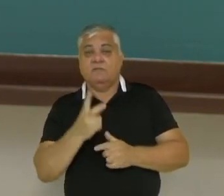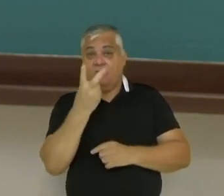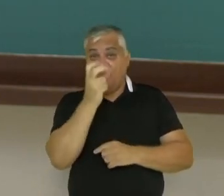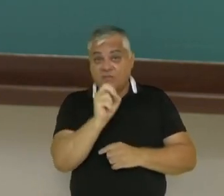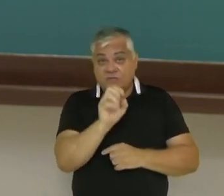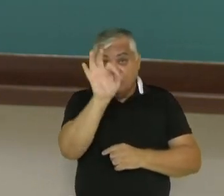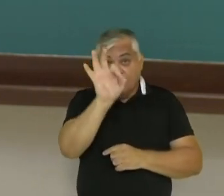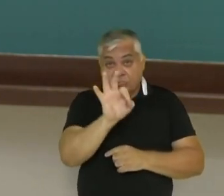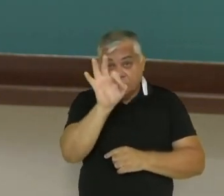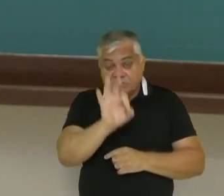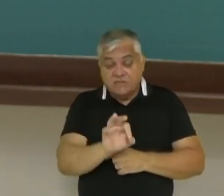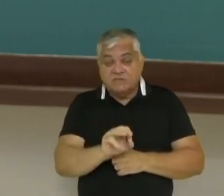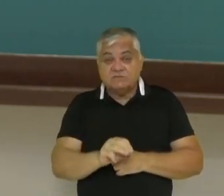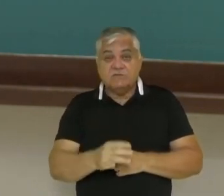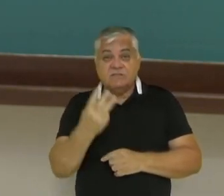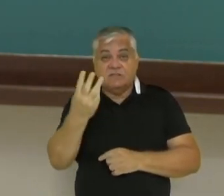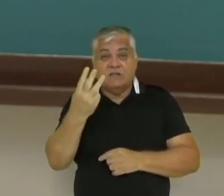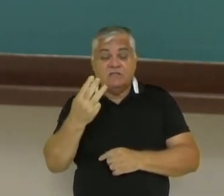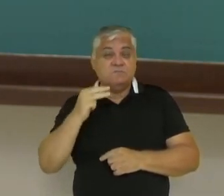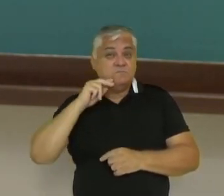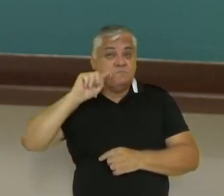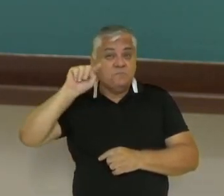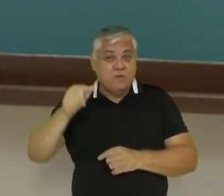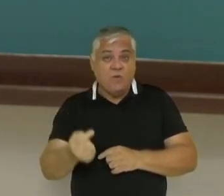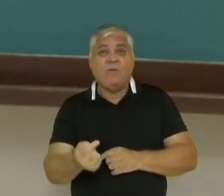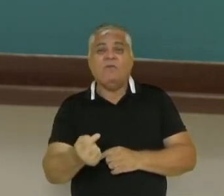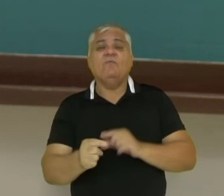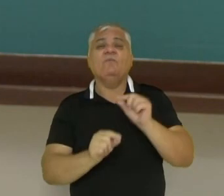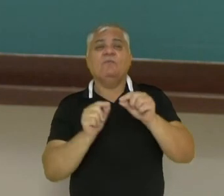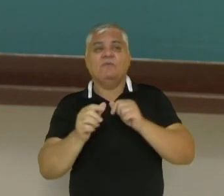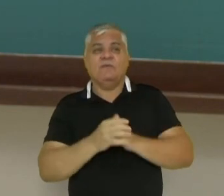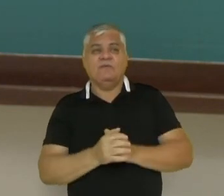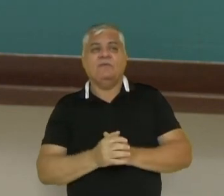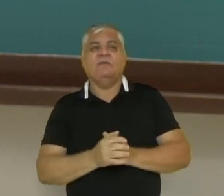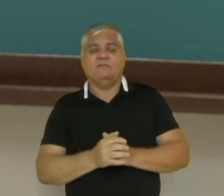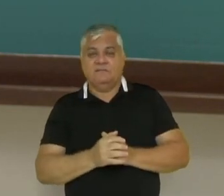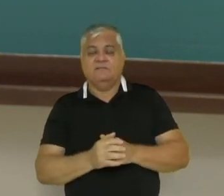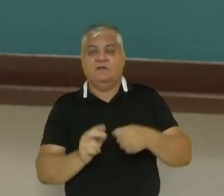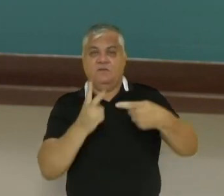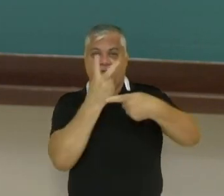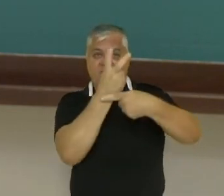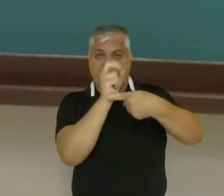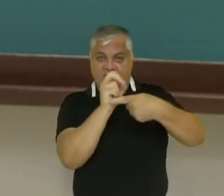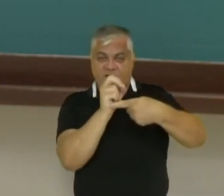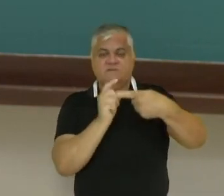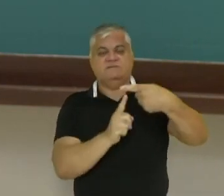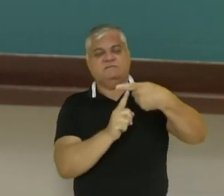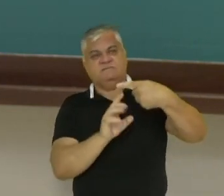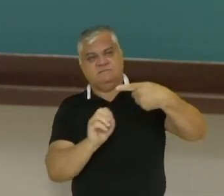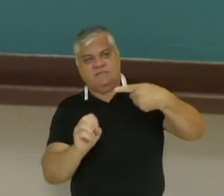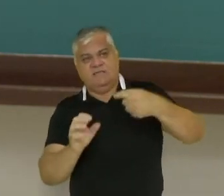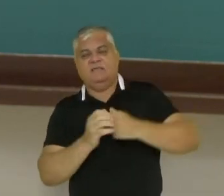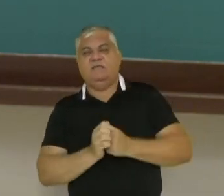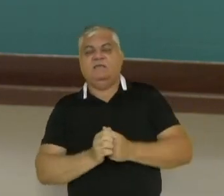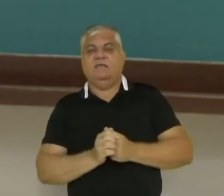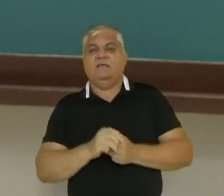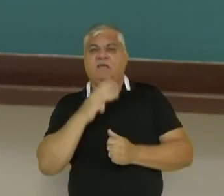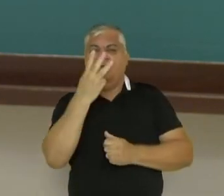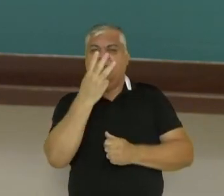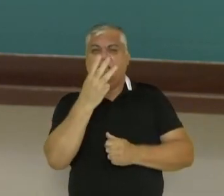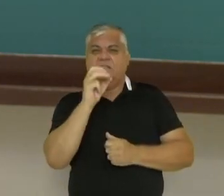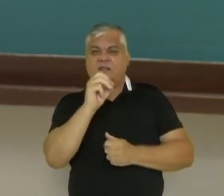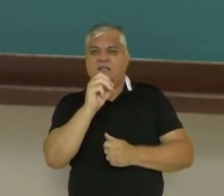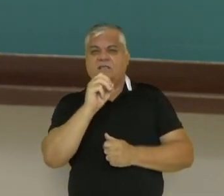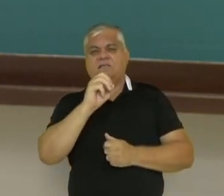de 3 milhões. Pessoal, lembra lá como escreve. 20%, 20 dividido por 100. 3 milhões